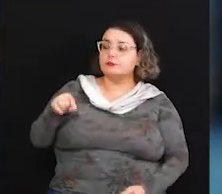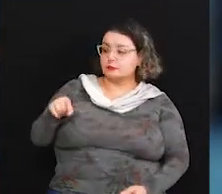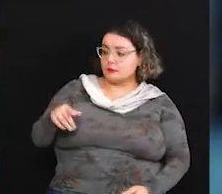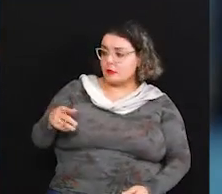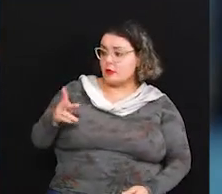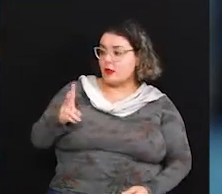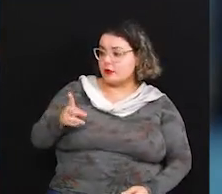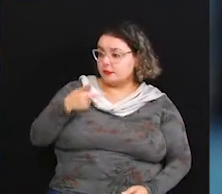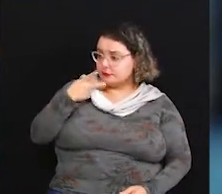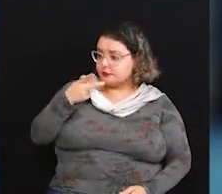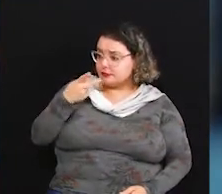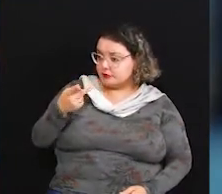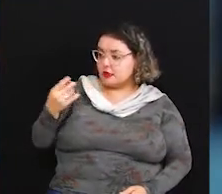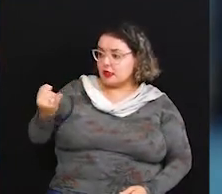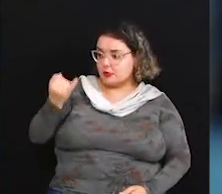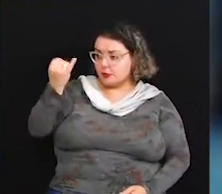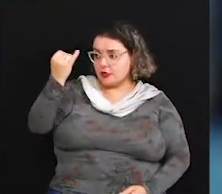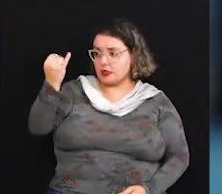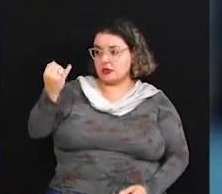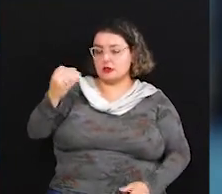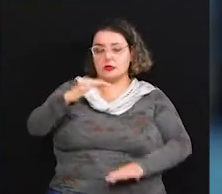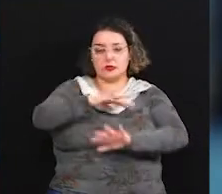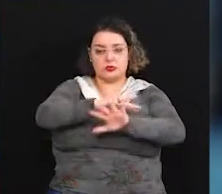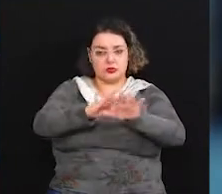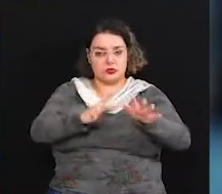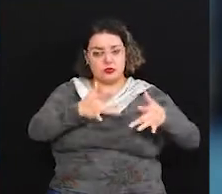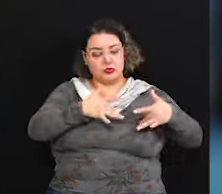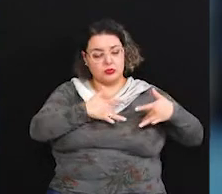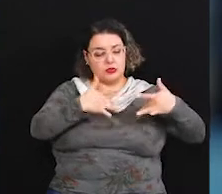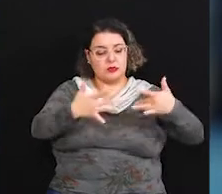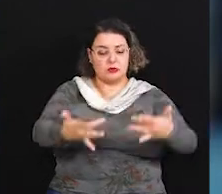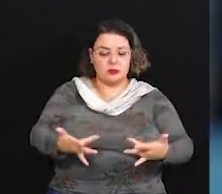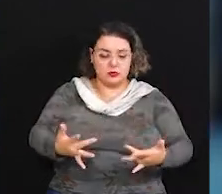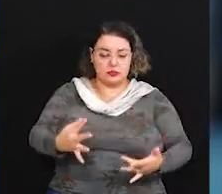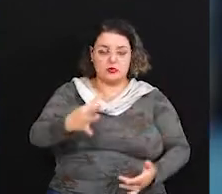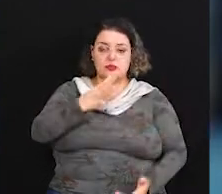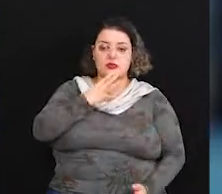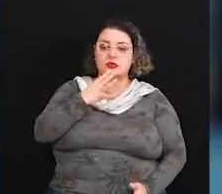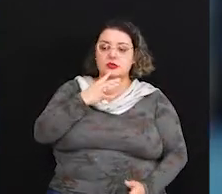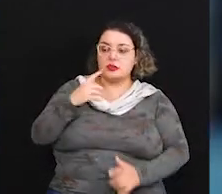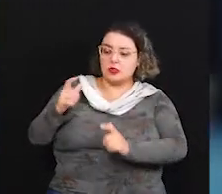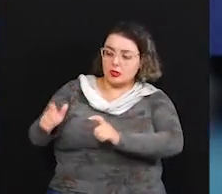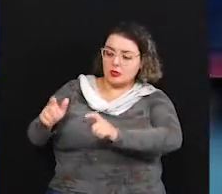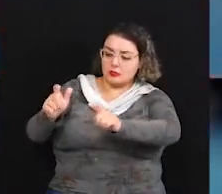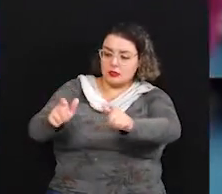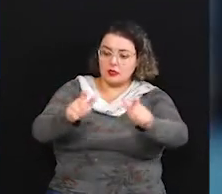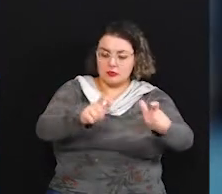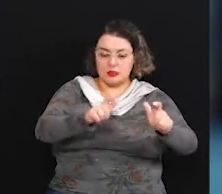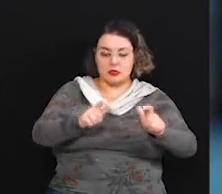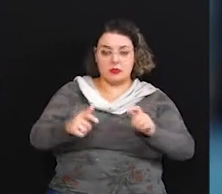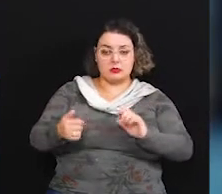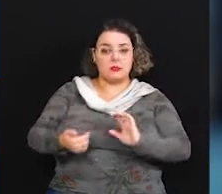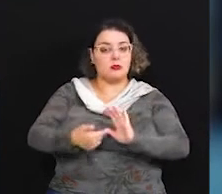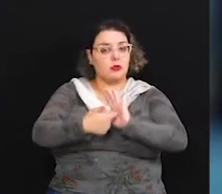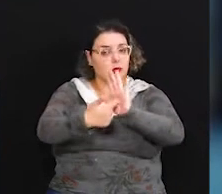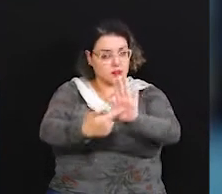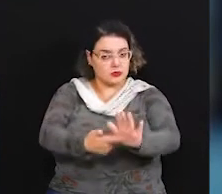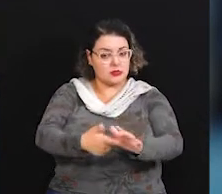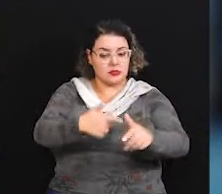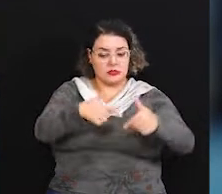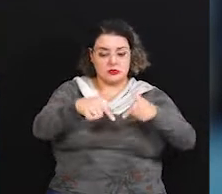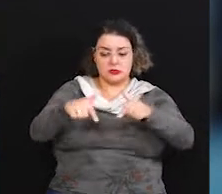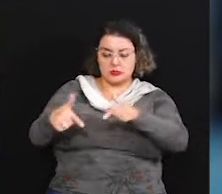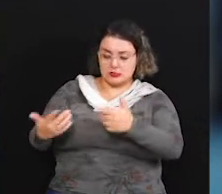gente sempre ressalta aqui a importância do Mãos Solidárias, de estar conhecendo essas ONGs, de estar expondo o